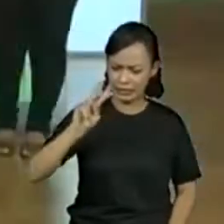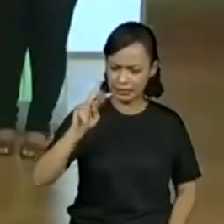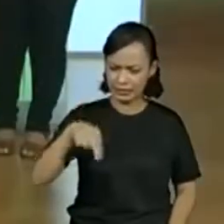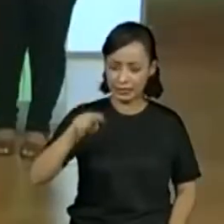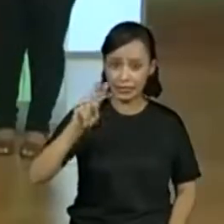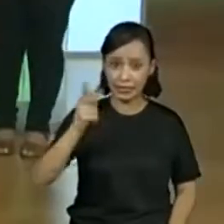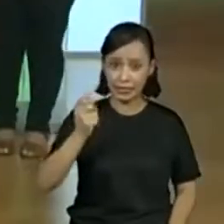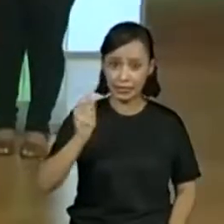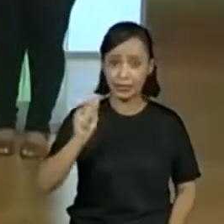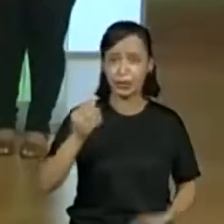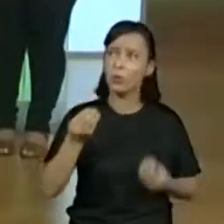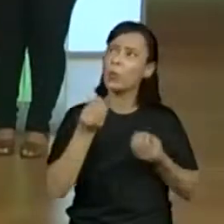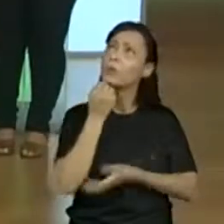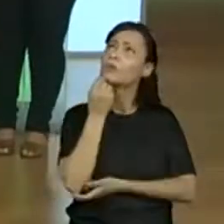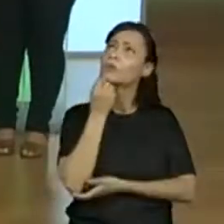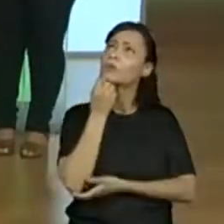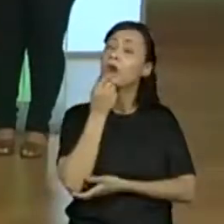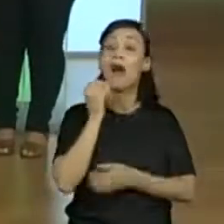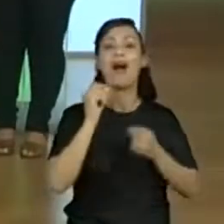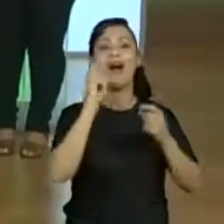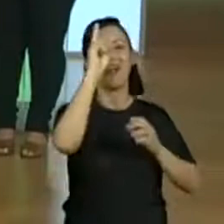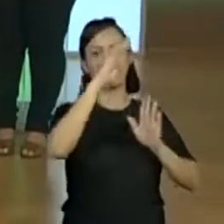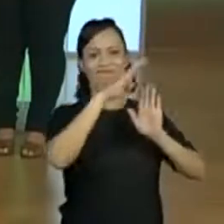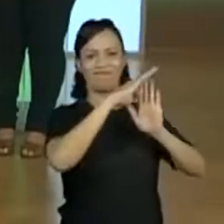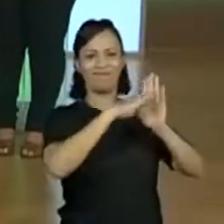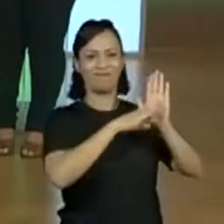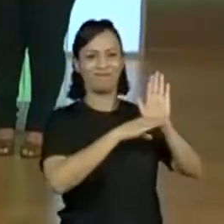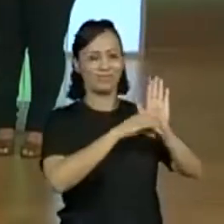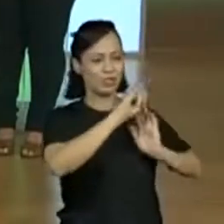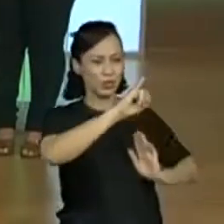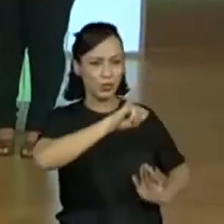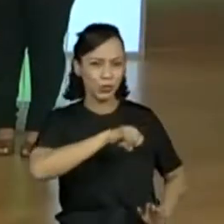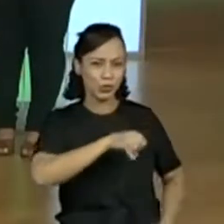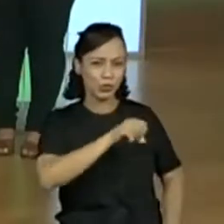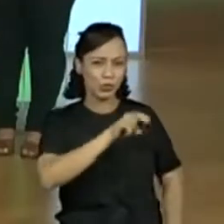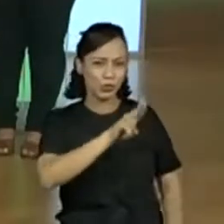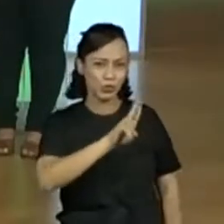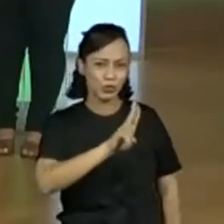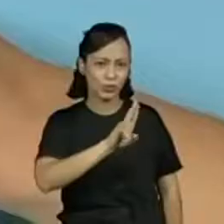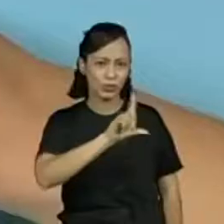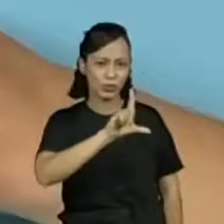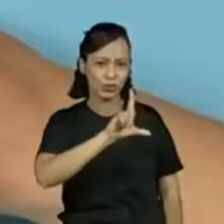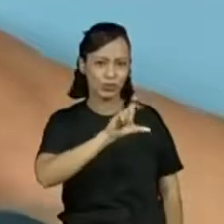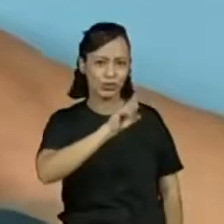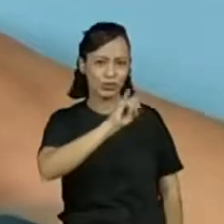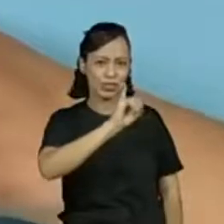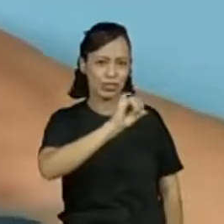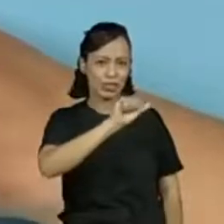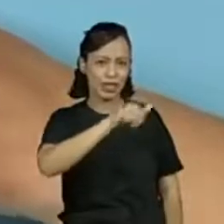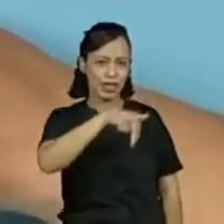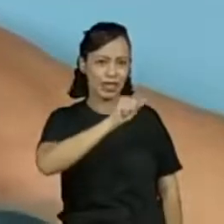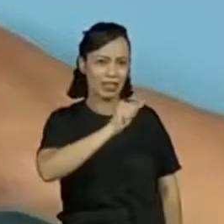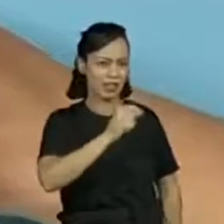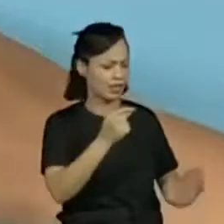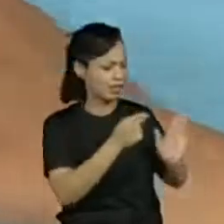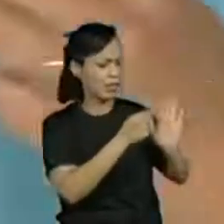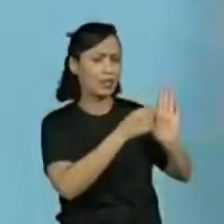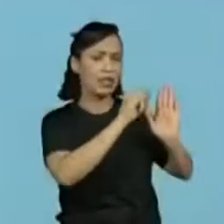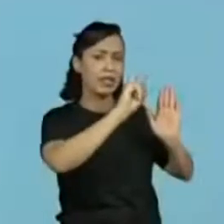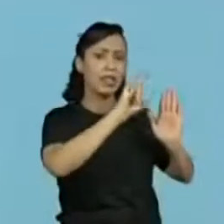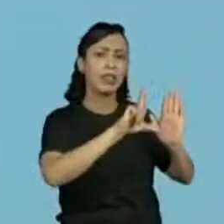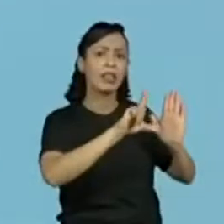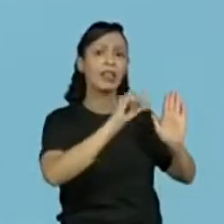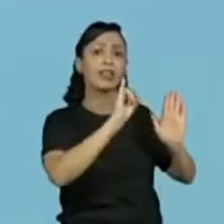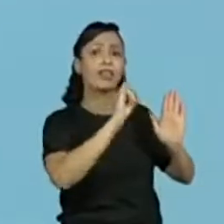líder Aline da Juliana né o qual lhe de novo aqui ó skole é